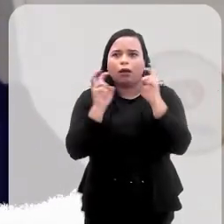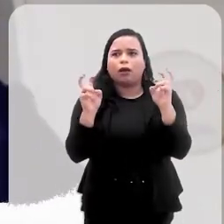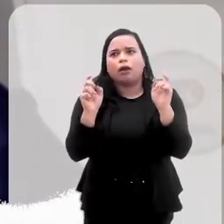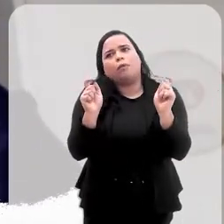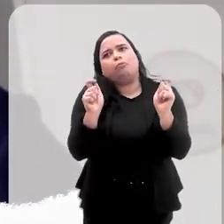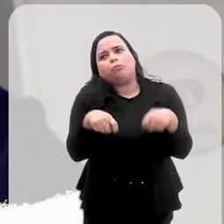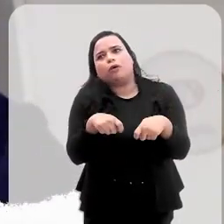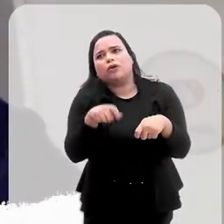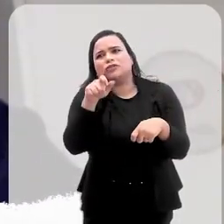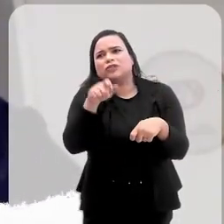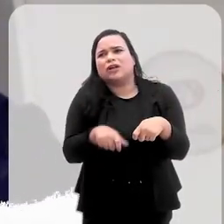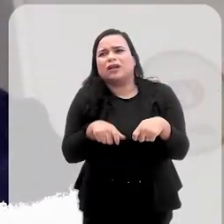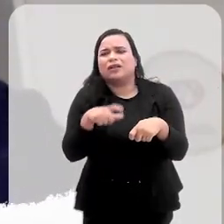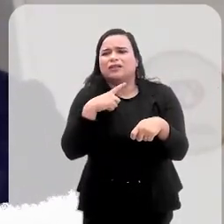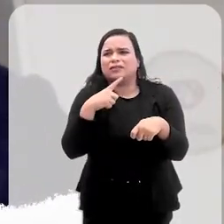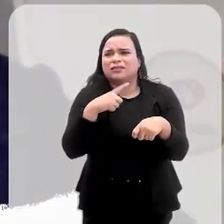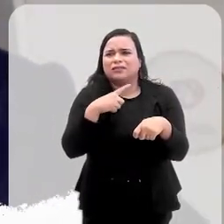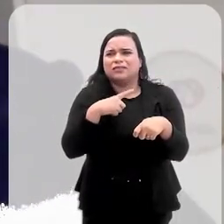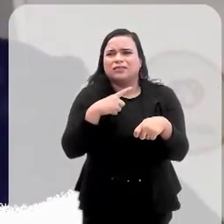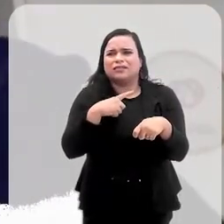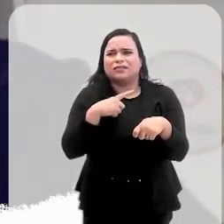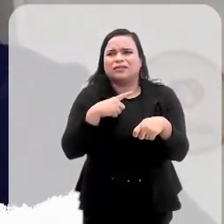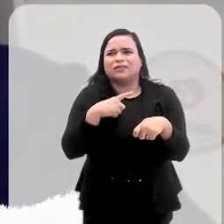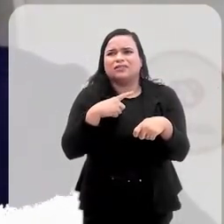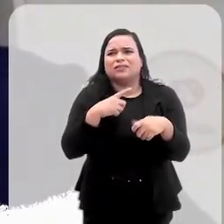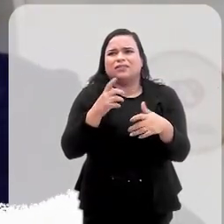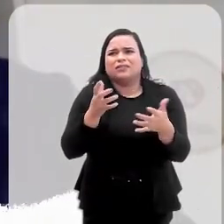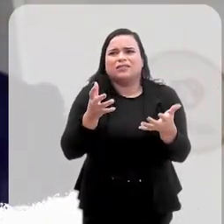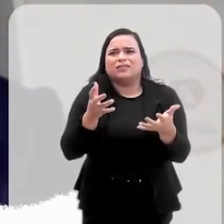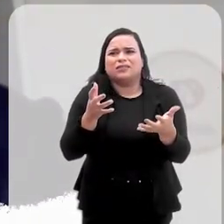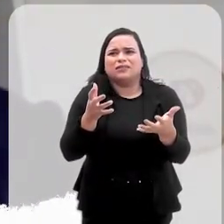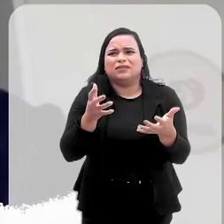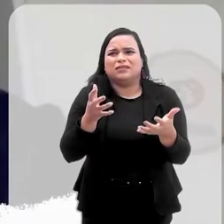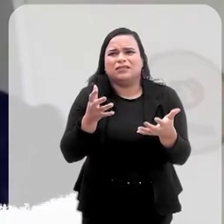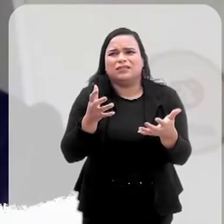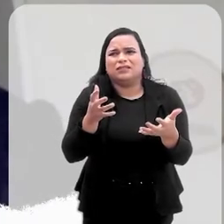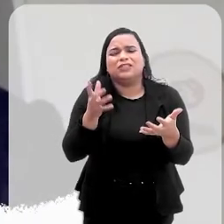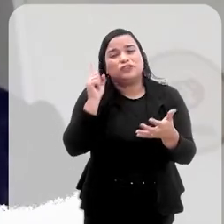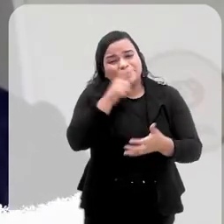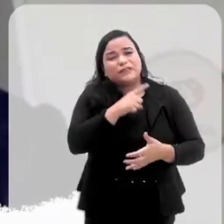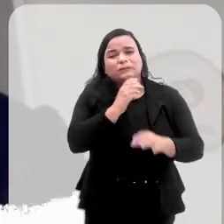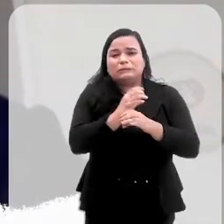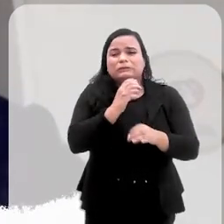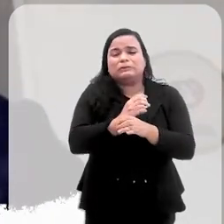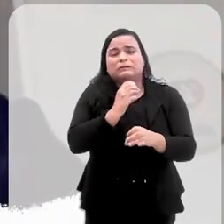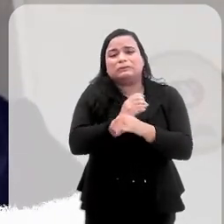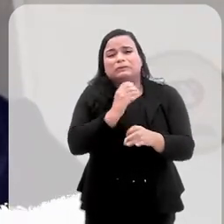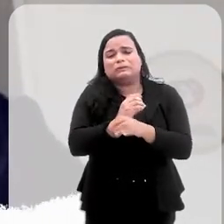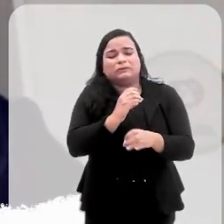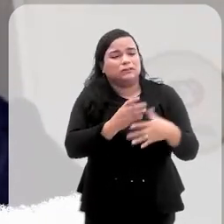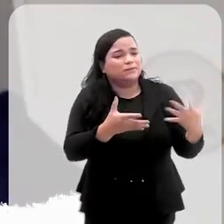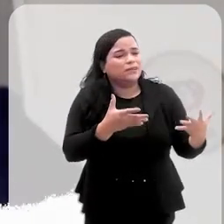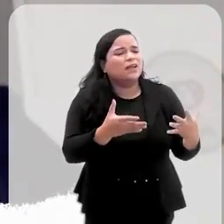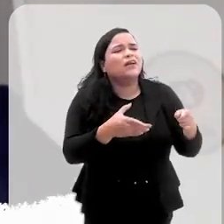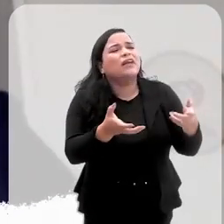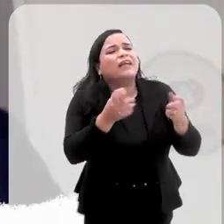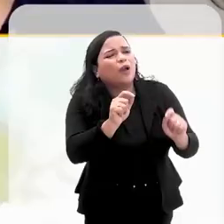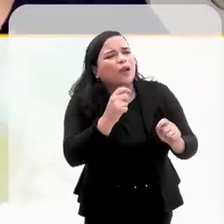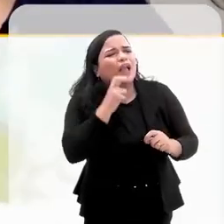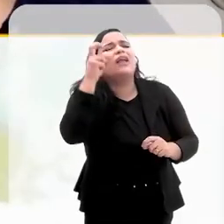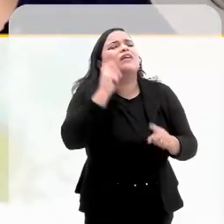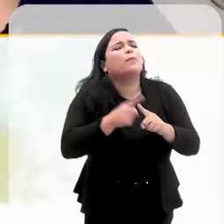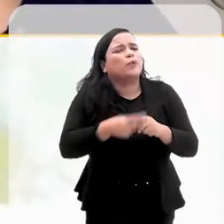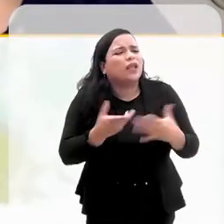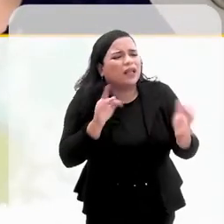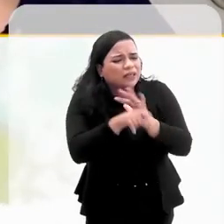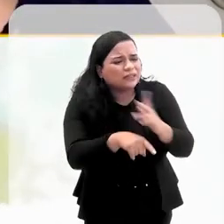Mas era muito difícil para a gente entender o que ela estava, por que que ela gritava tanto, né? E a gente, como dentro do currículo funcional natural, as